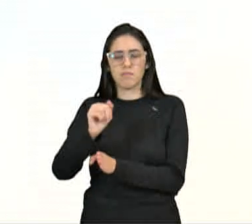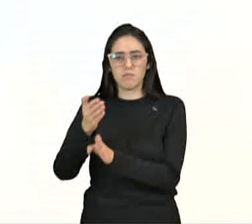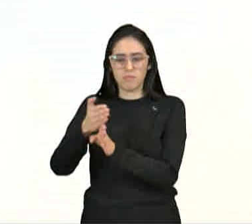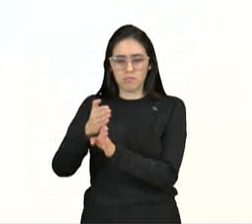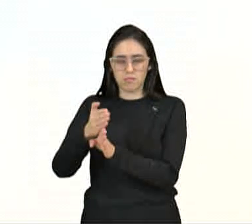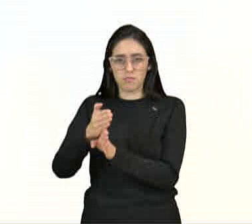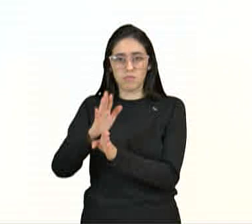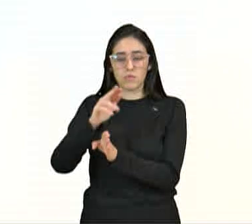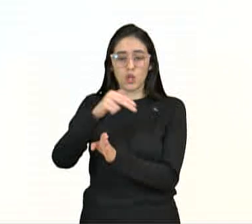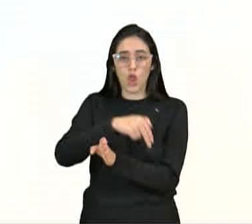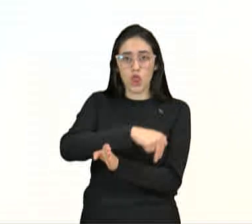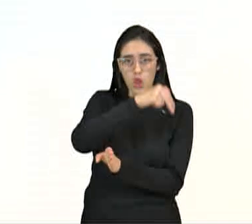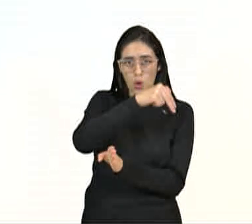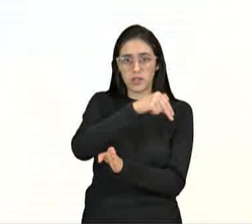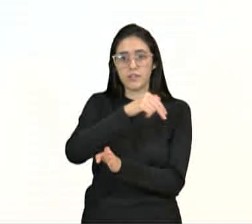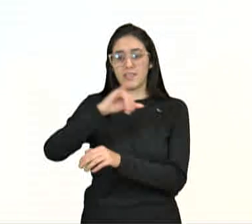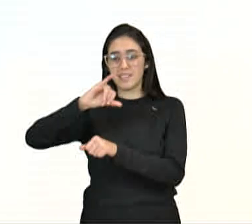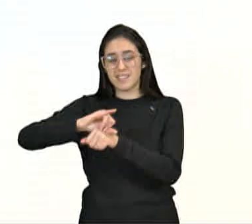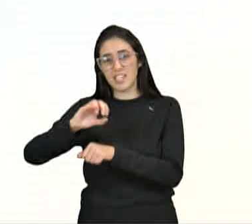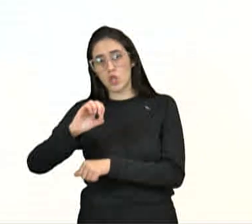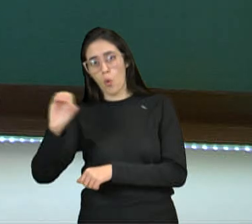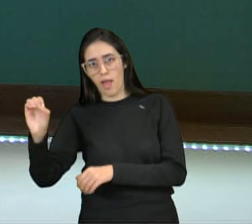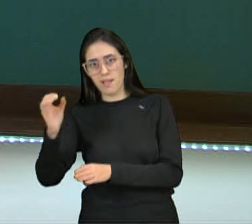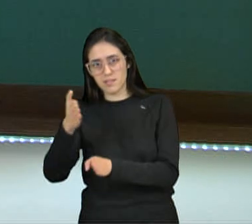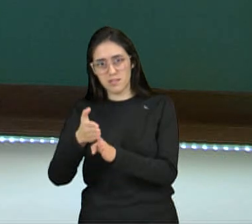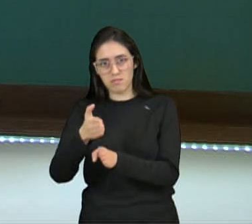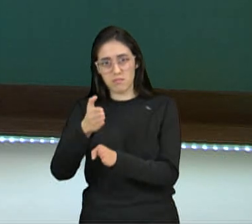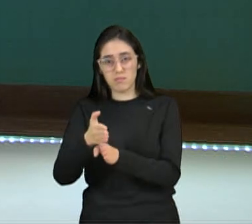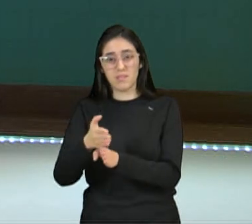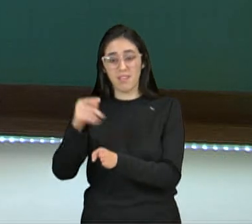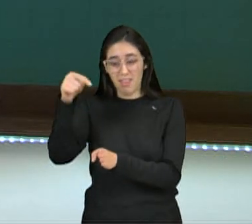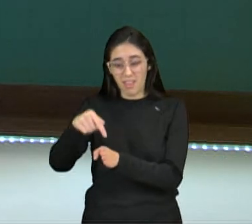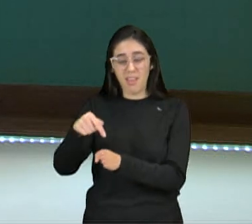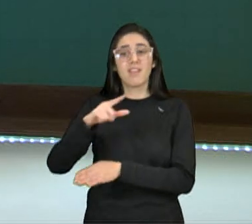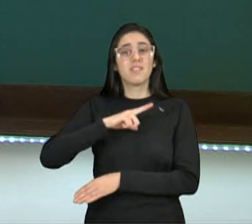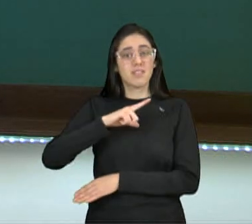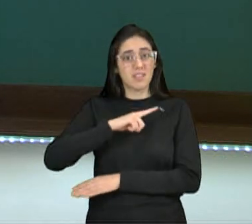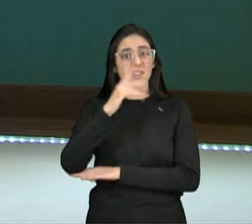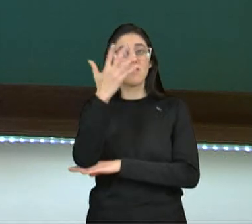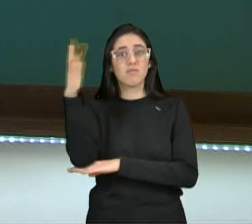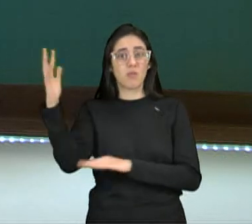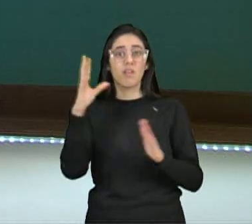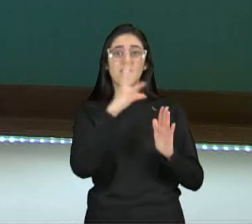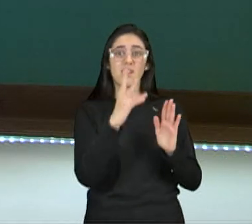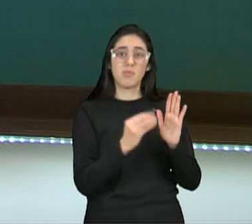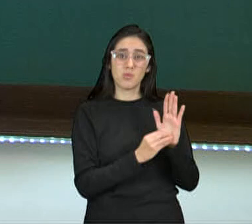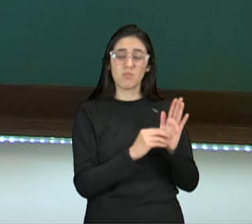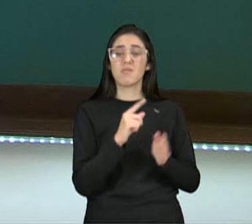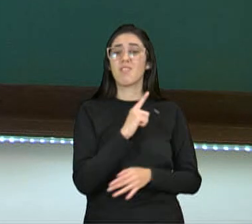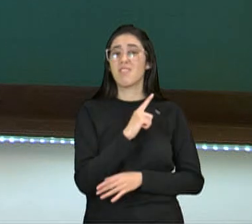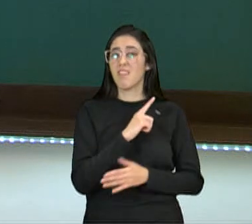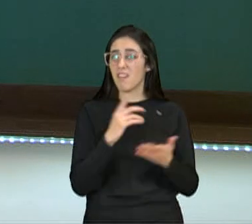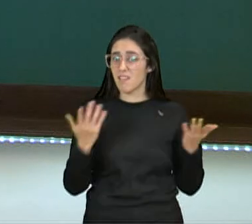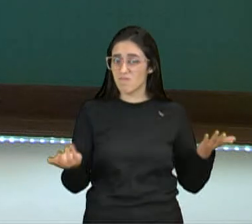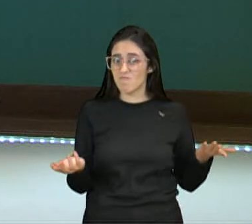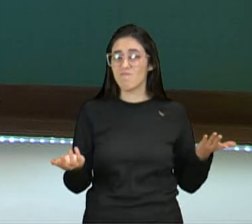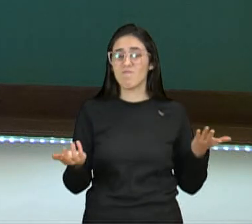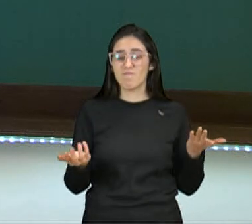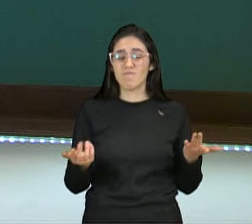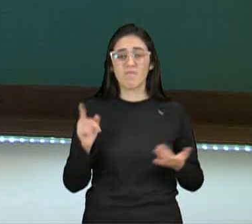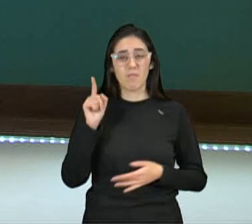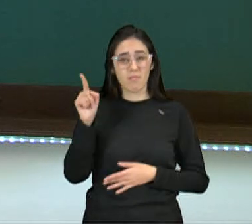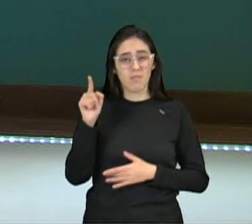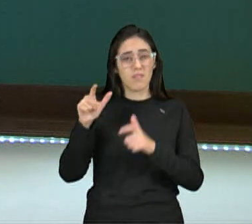e o Norte, é a própria floresta, a presença da floresta. Eu saio de uma área de cerrado e vou para uma área de floresta justamente